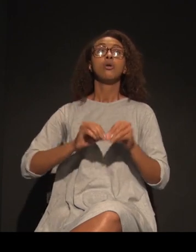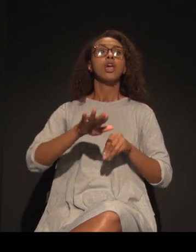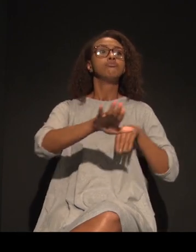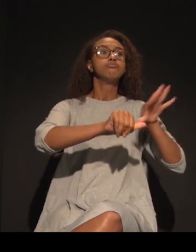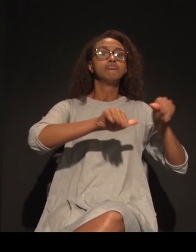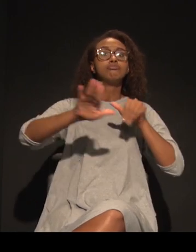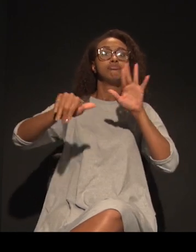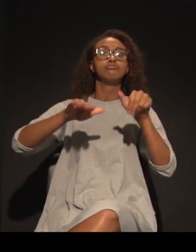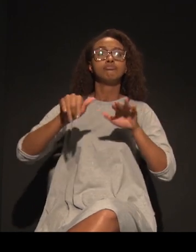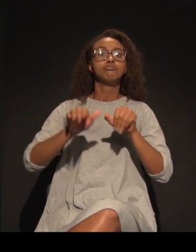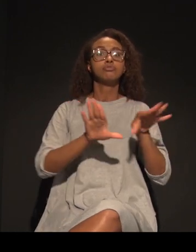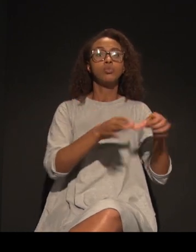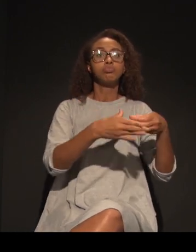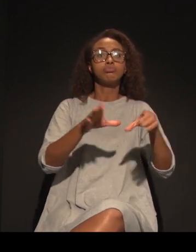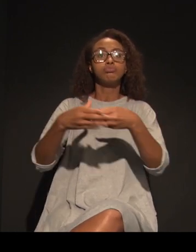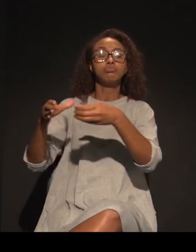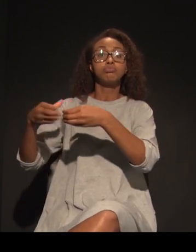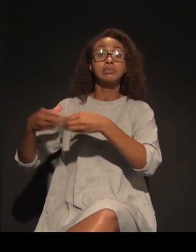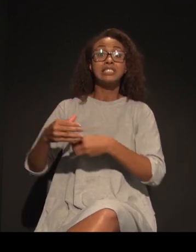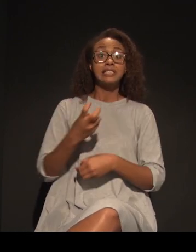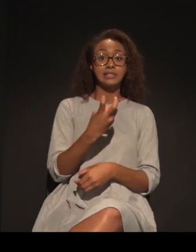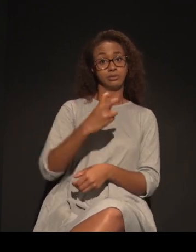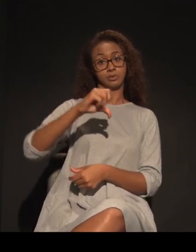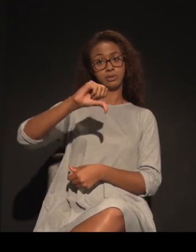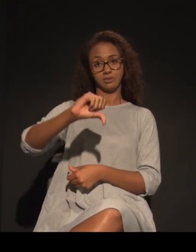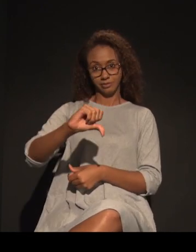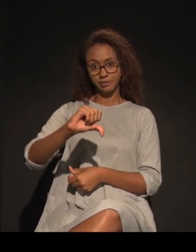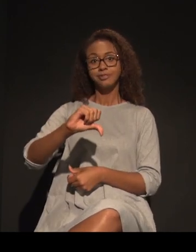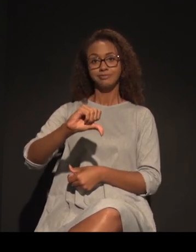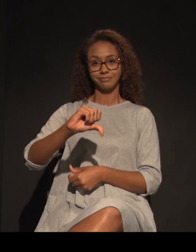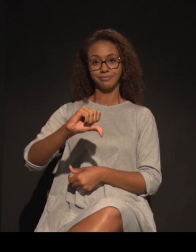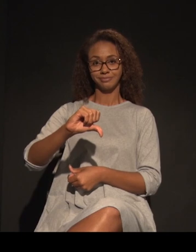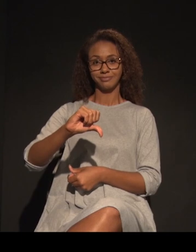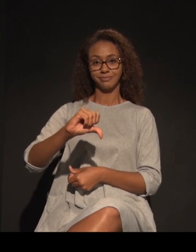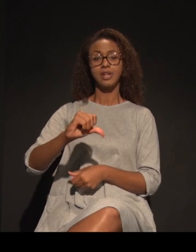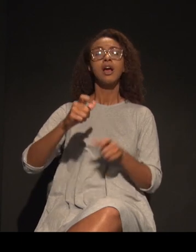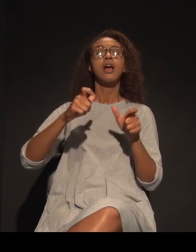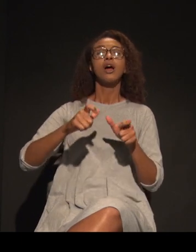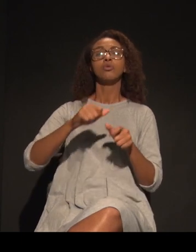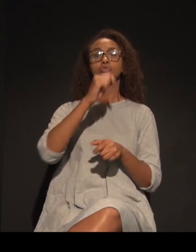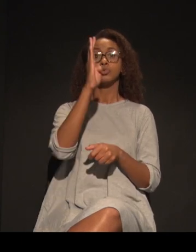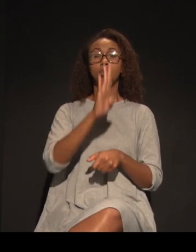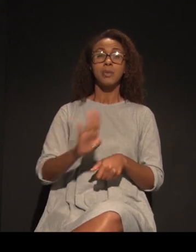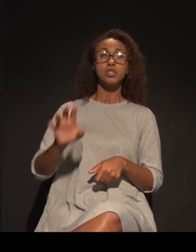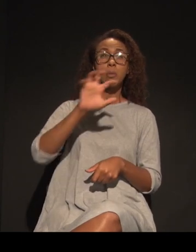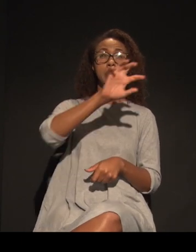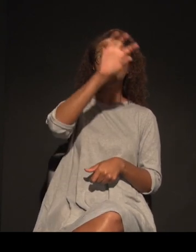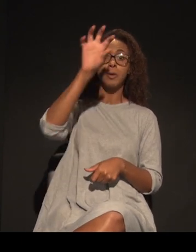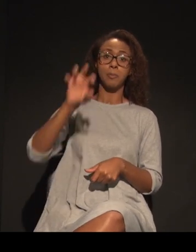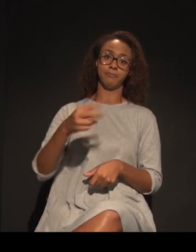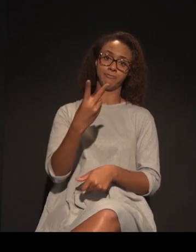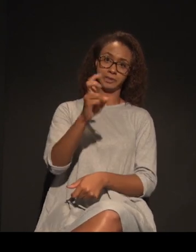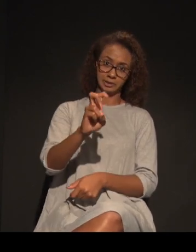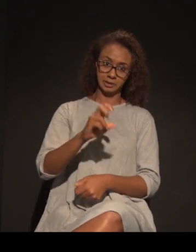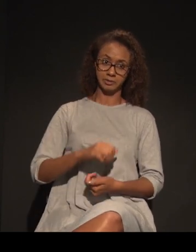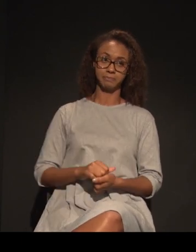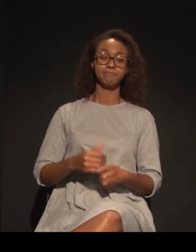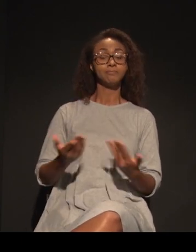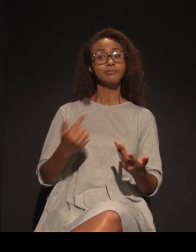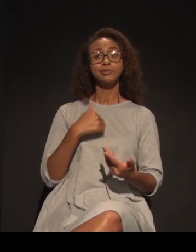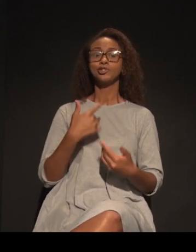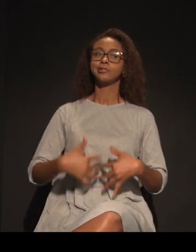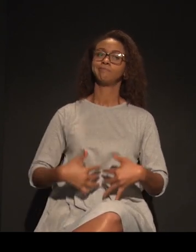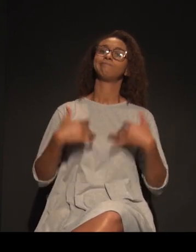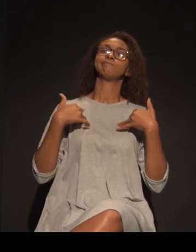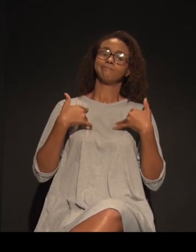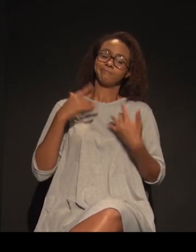temos representantes de 59 povos convidados de 20 estados brasileiros é isso deixa a gente muito